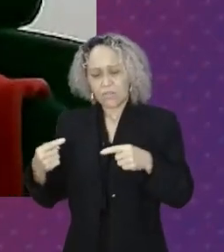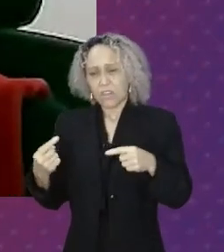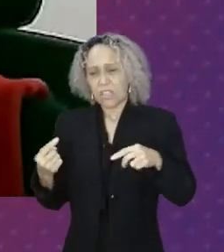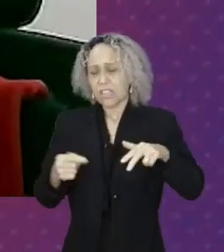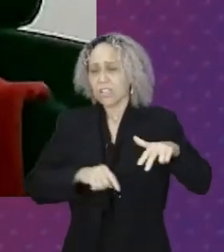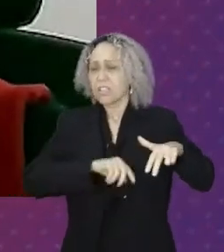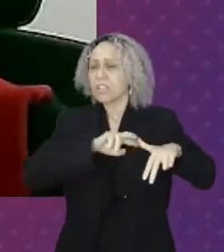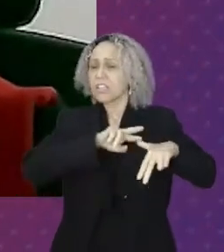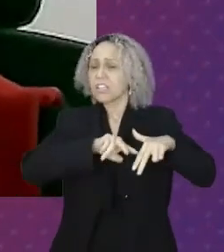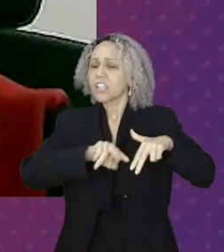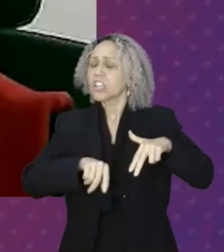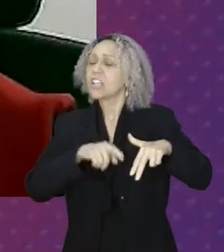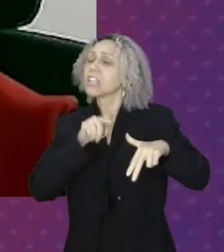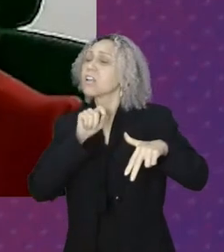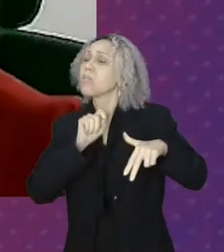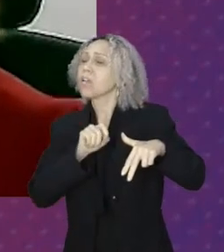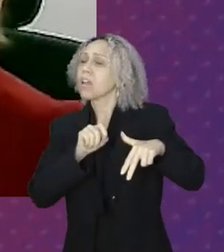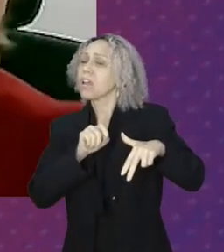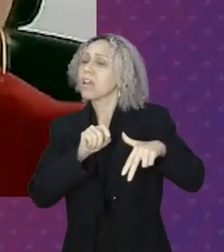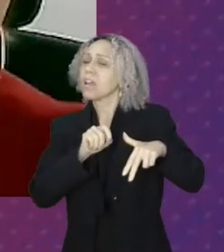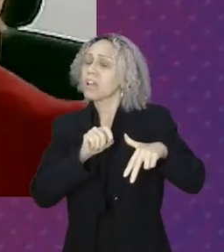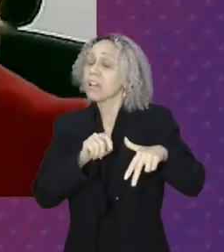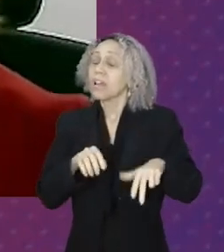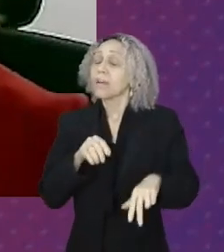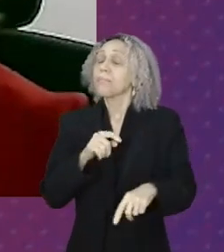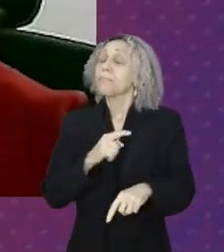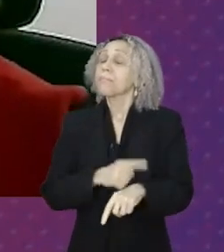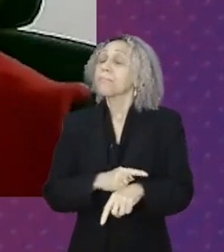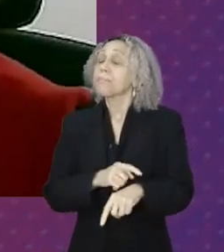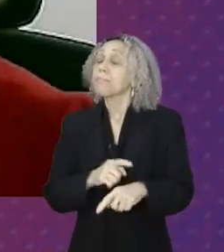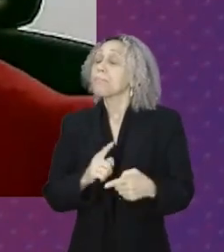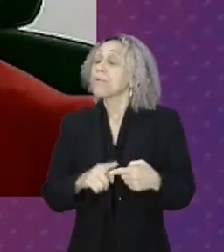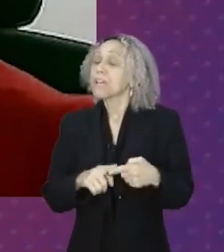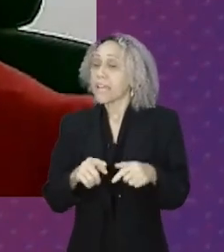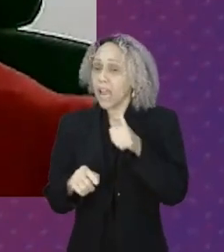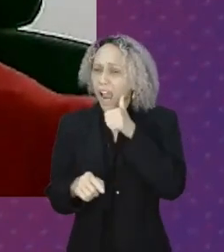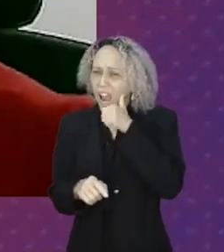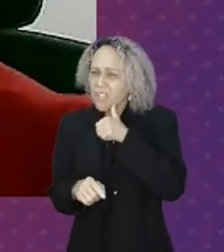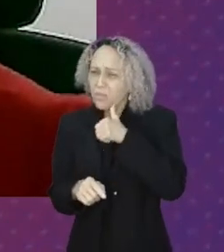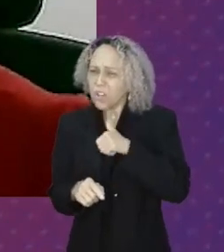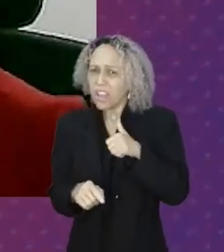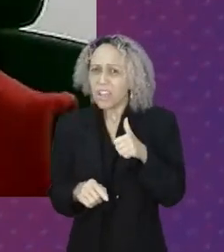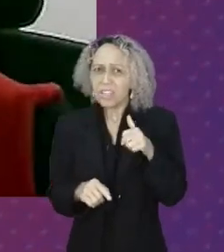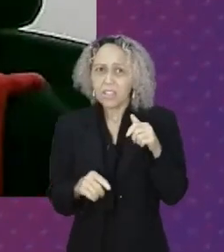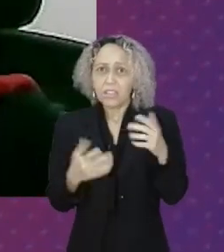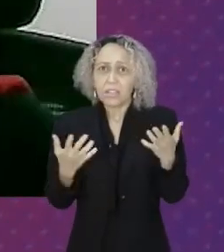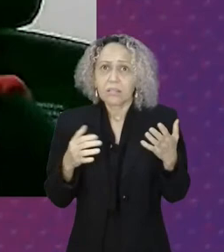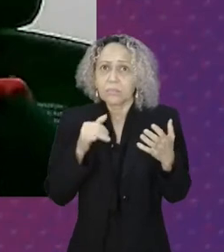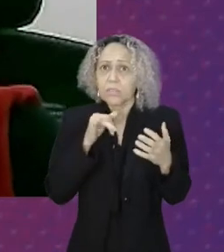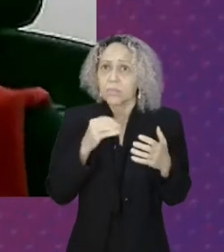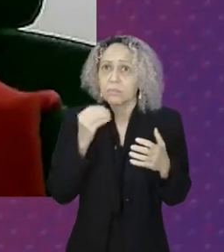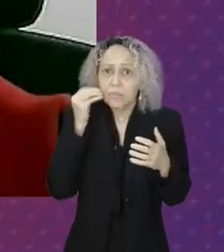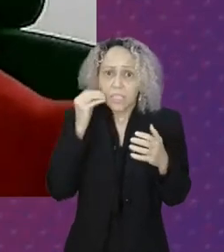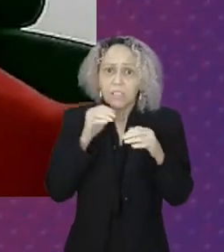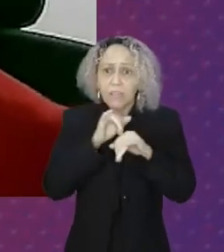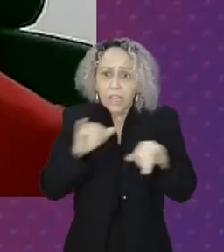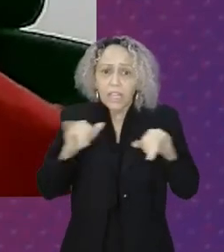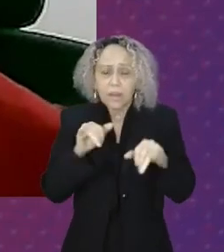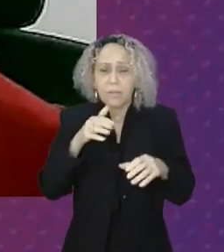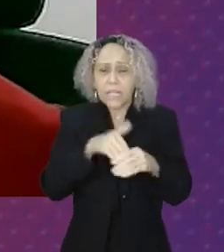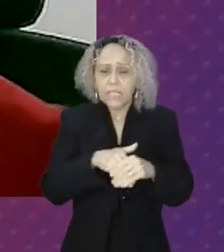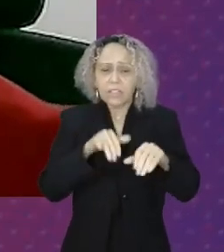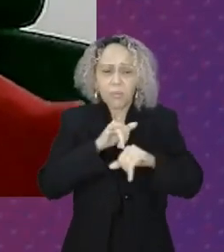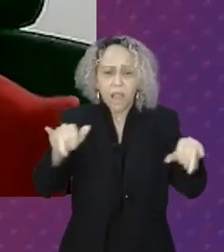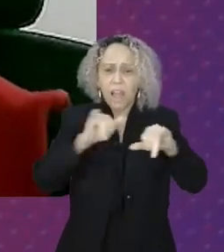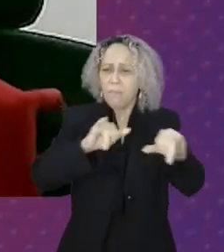dificuldade das campanhas das mulheres. Então, impedimento para as mulheres serem